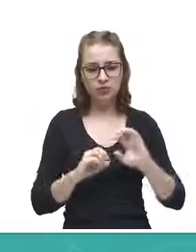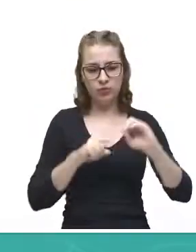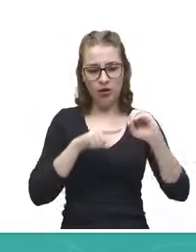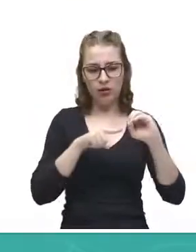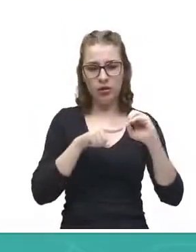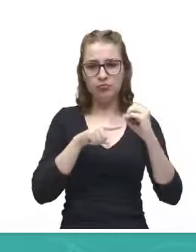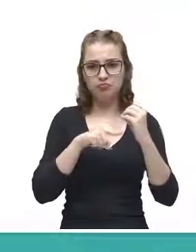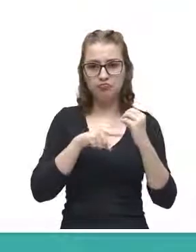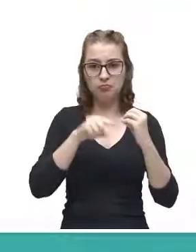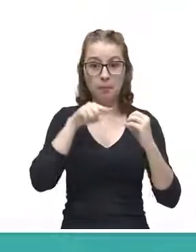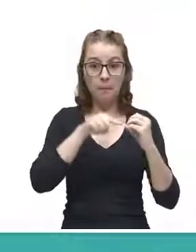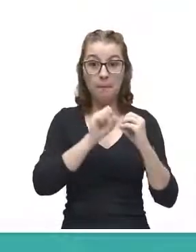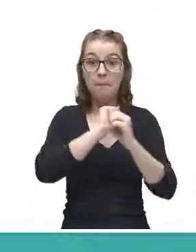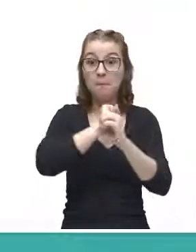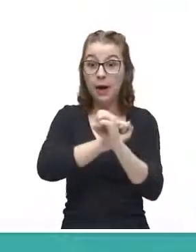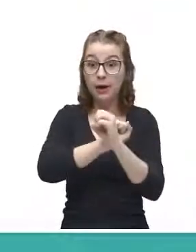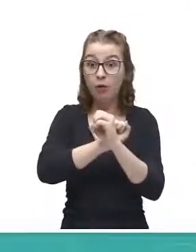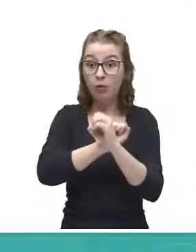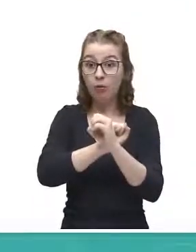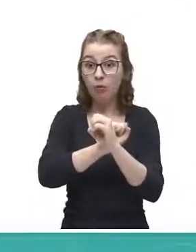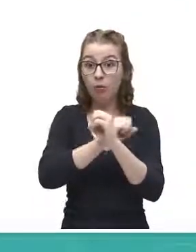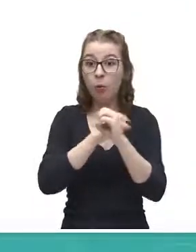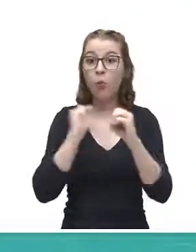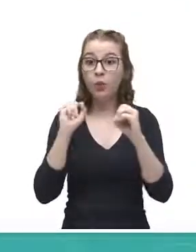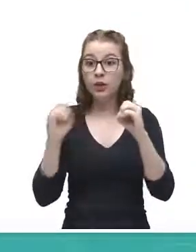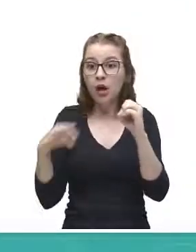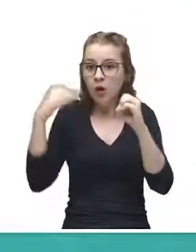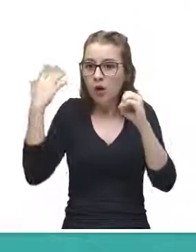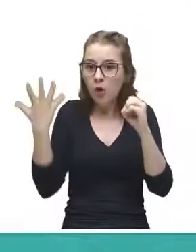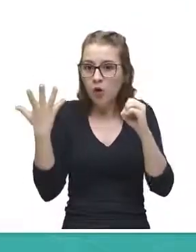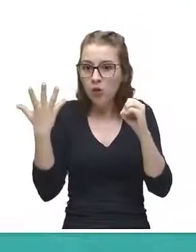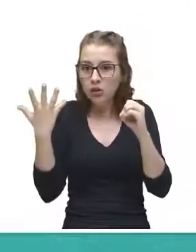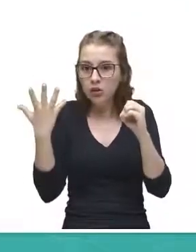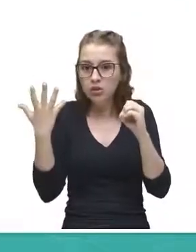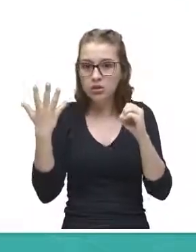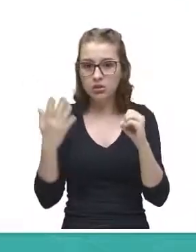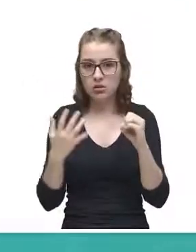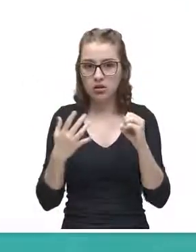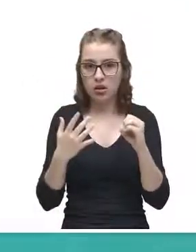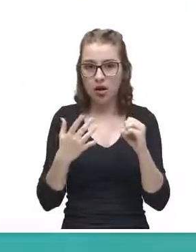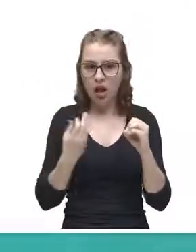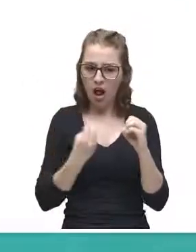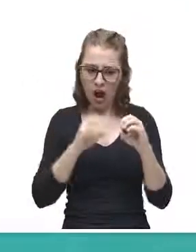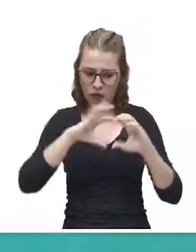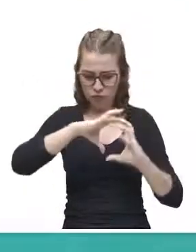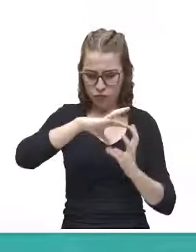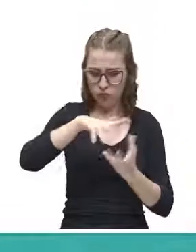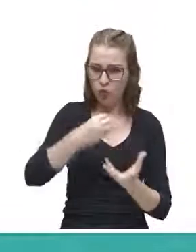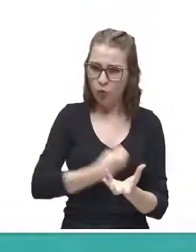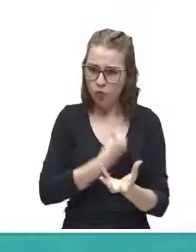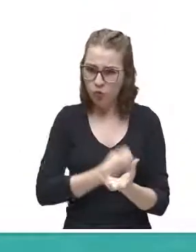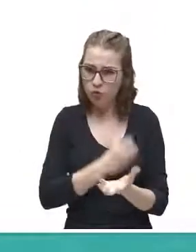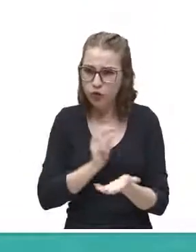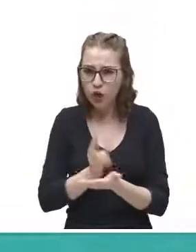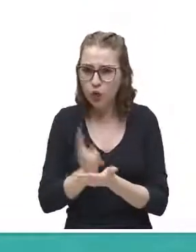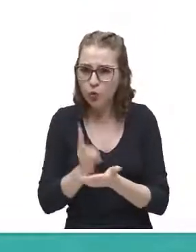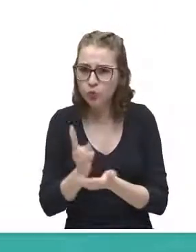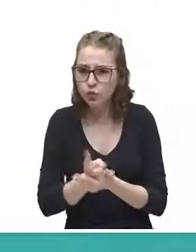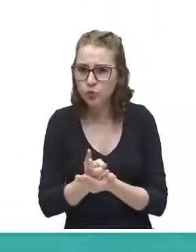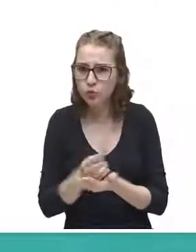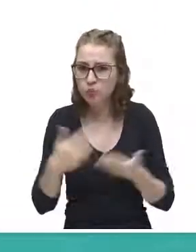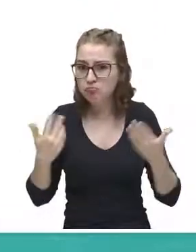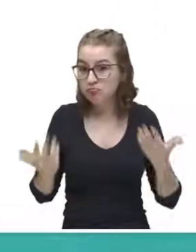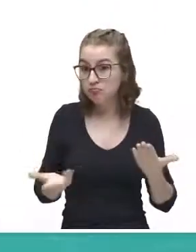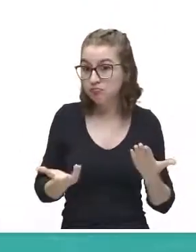ia acontecer? Será que ia ser a mesma coisa? Será que iria ter vida no planeta Terra? Será se não tivesse